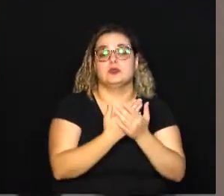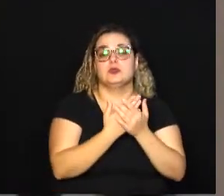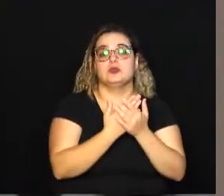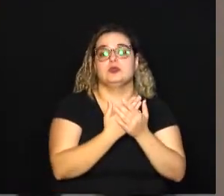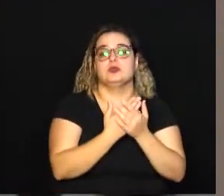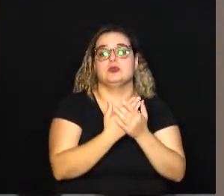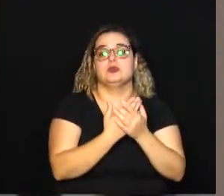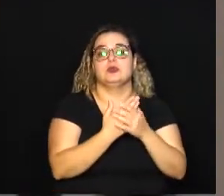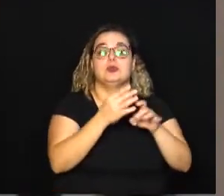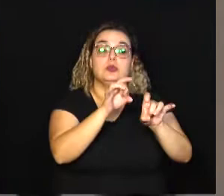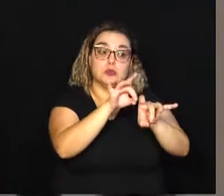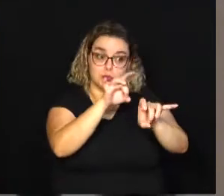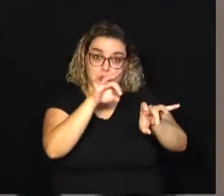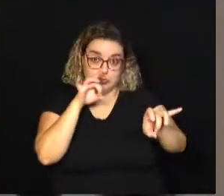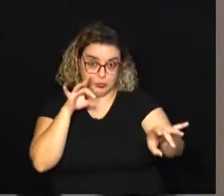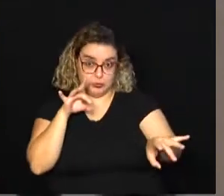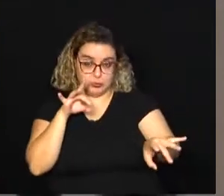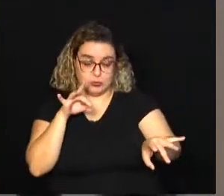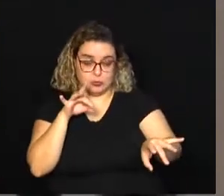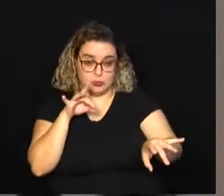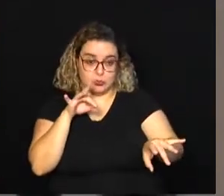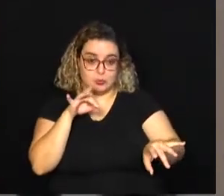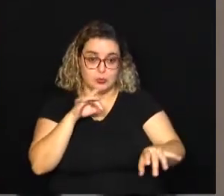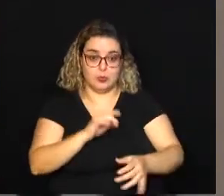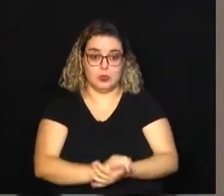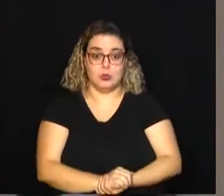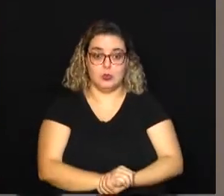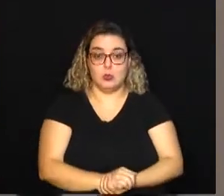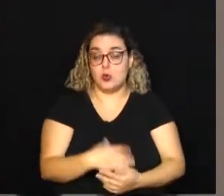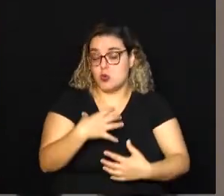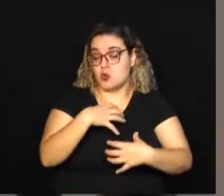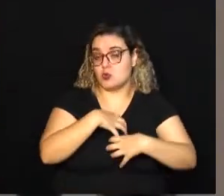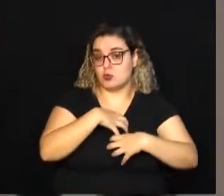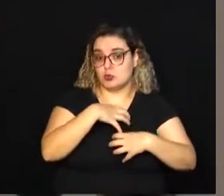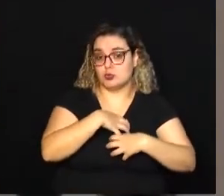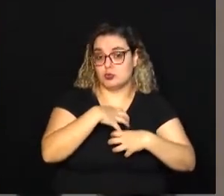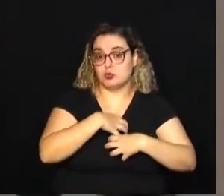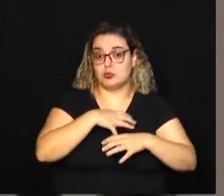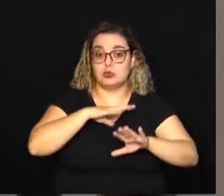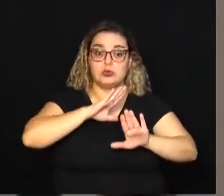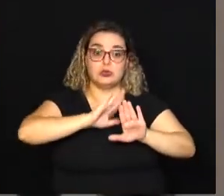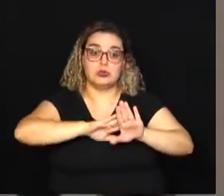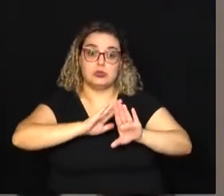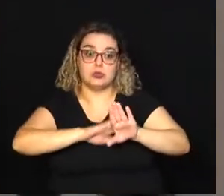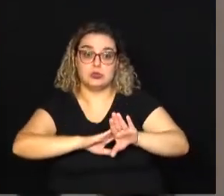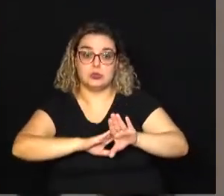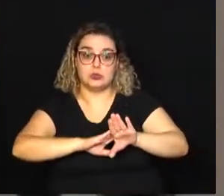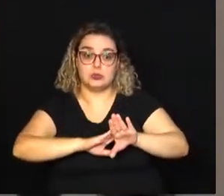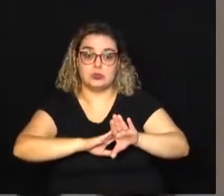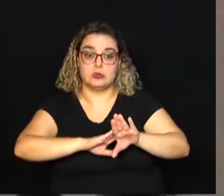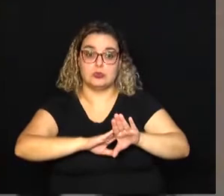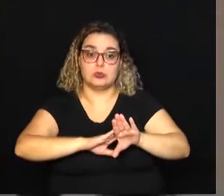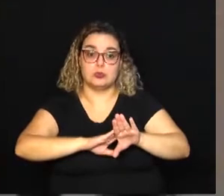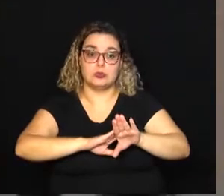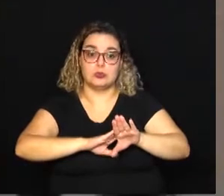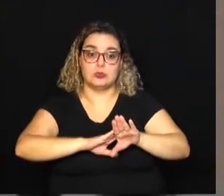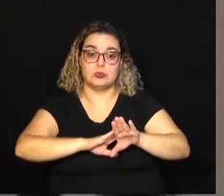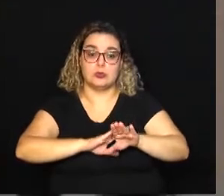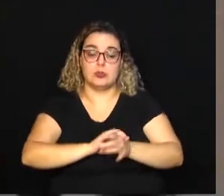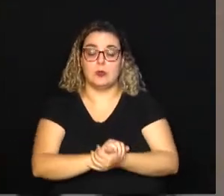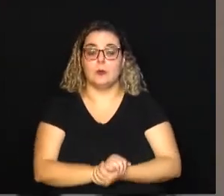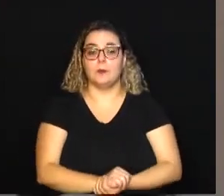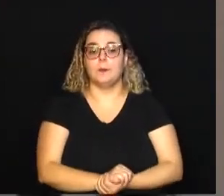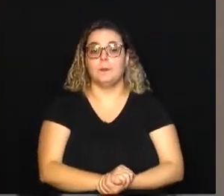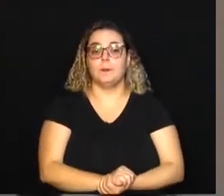ensino online, o mesmo modo de atuar que a maioria,